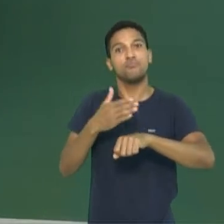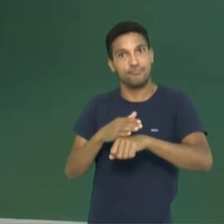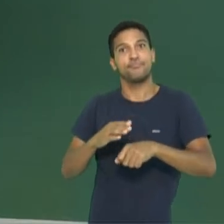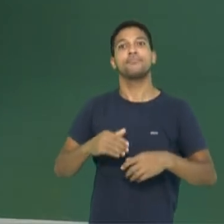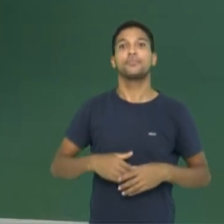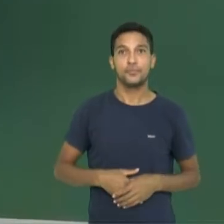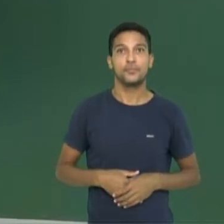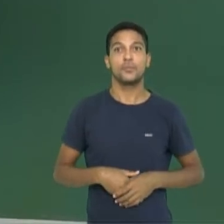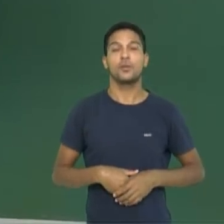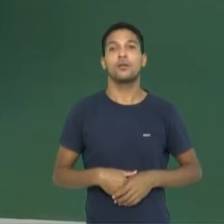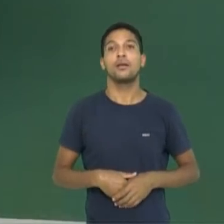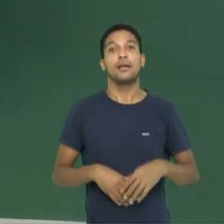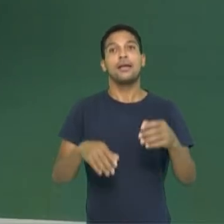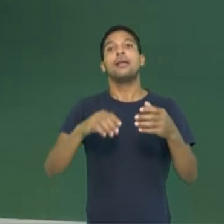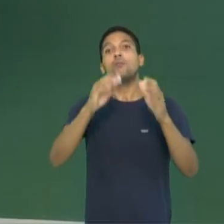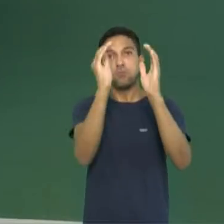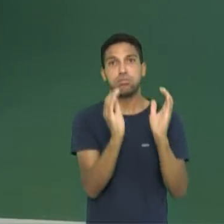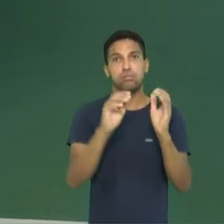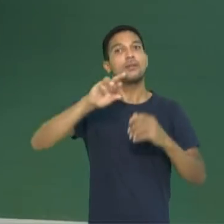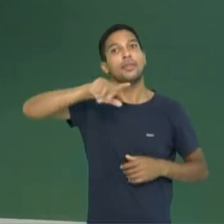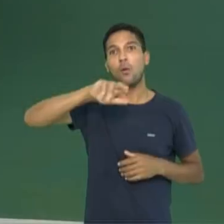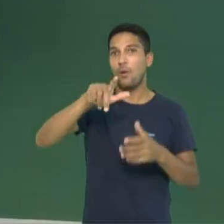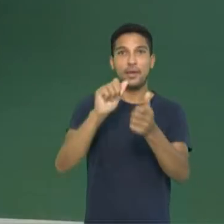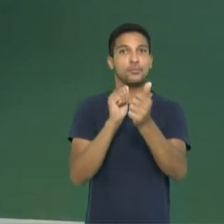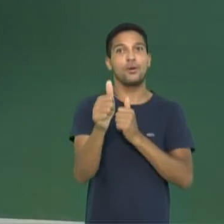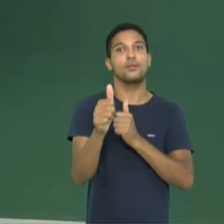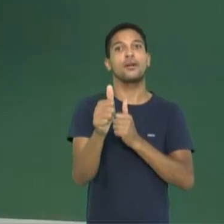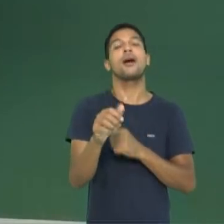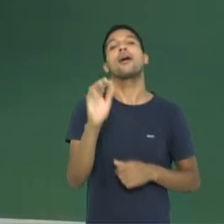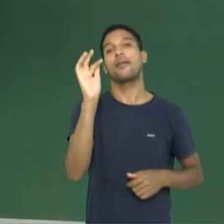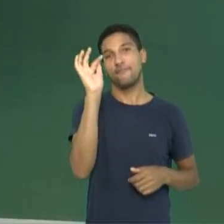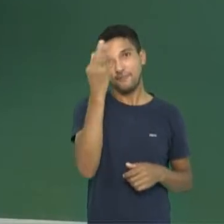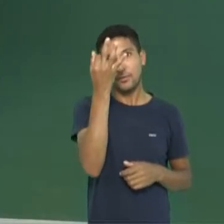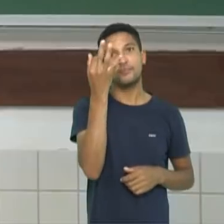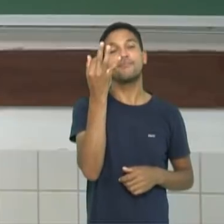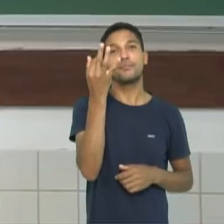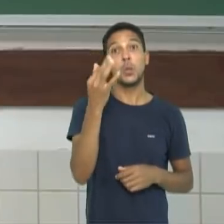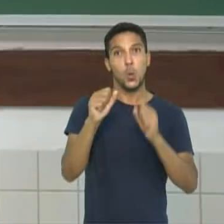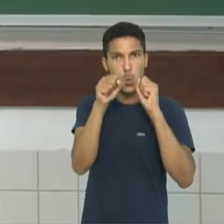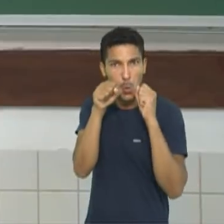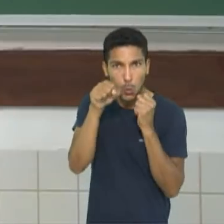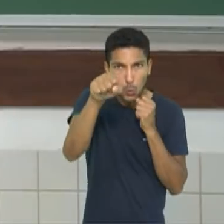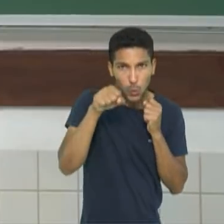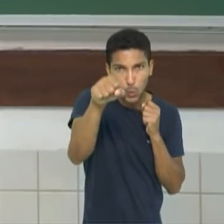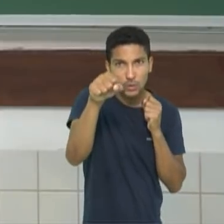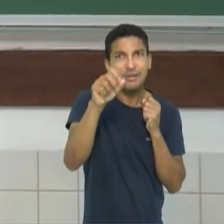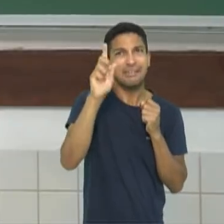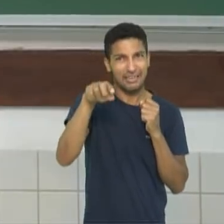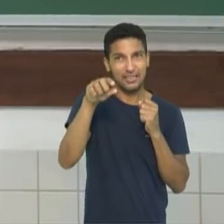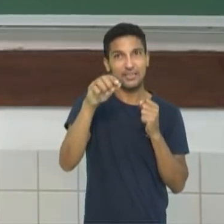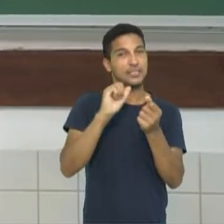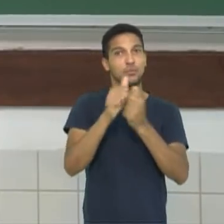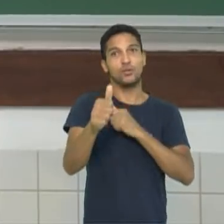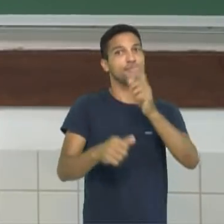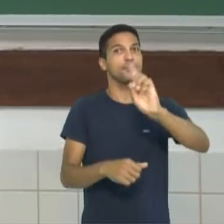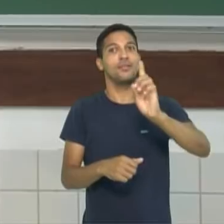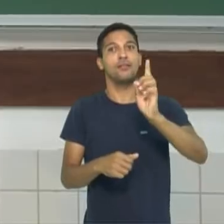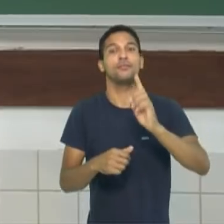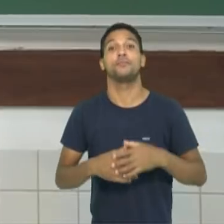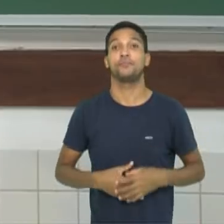lutas. Estão presentes nos sistemas e treinamentos militares? Sim, as lutas fazem parte